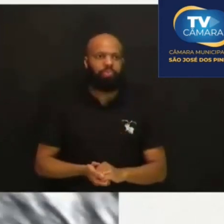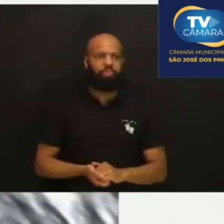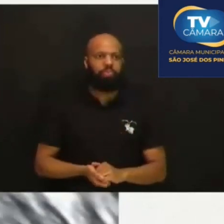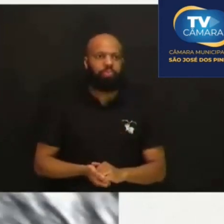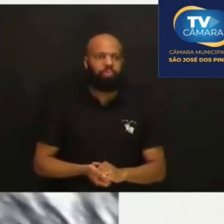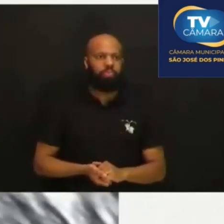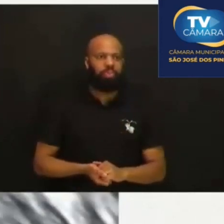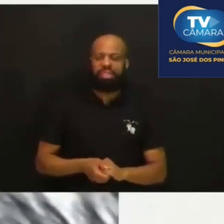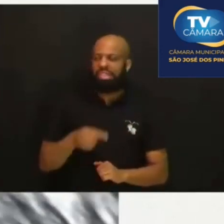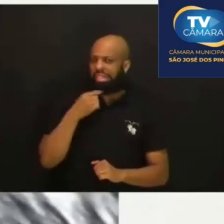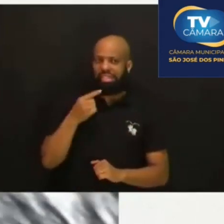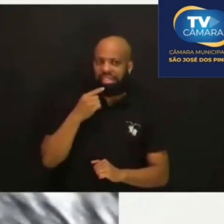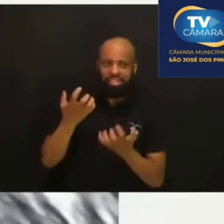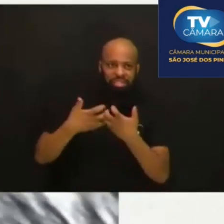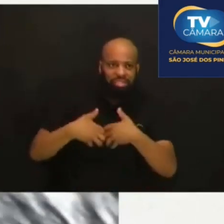Será que não vai funcionar?